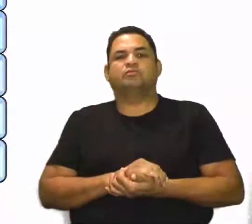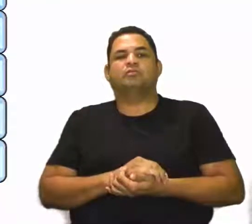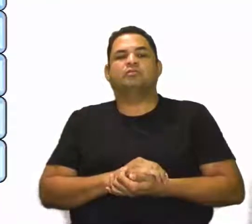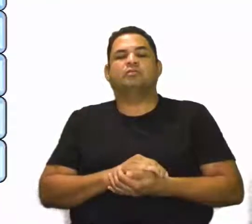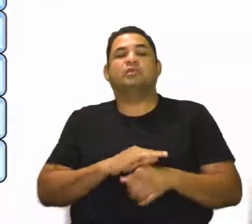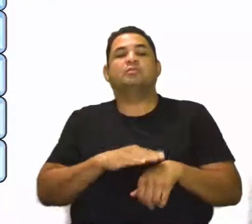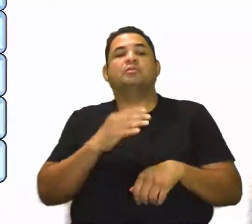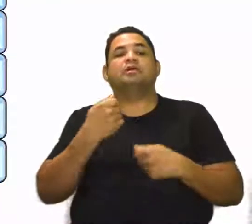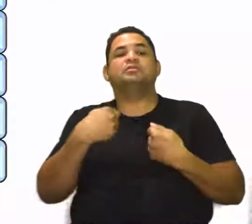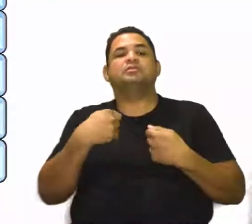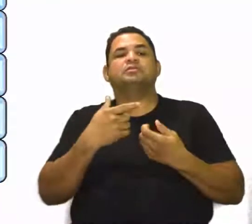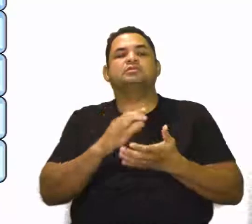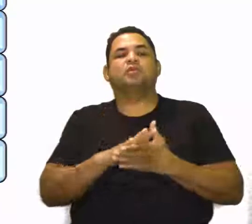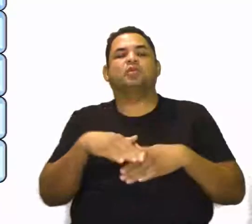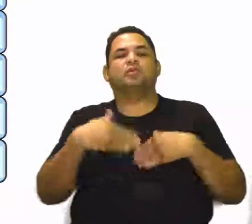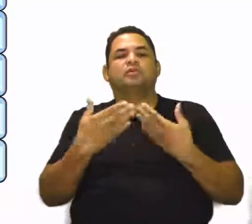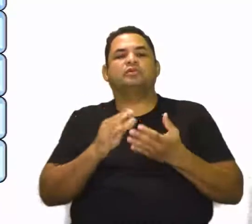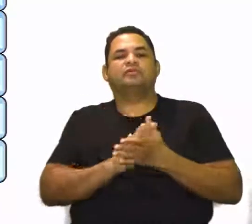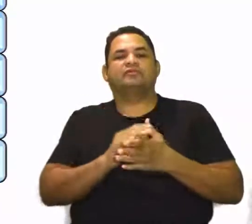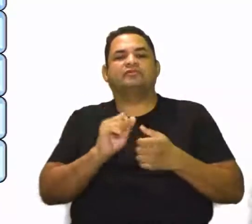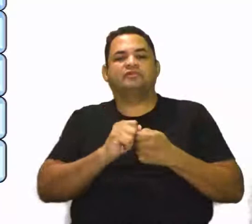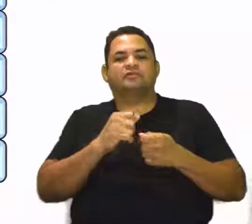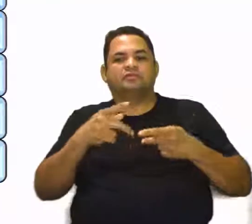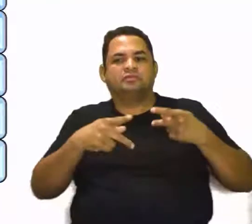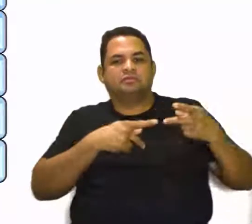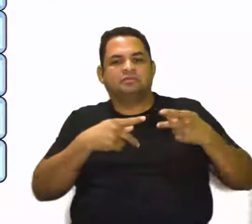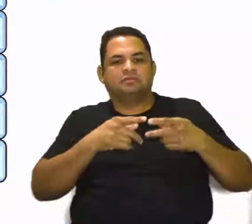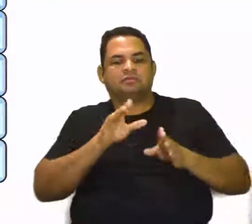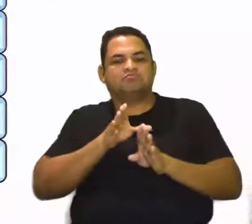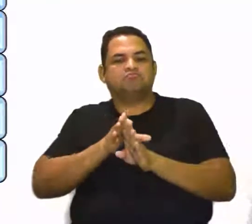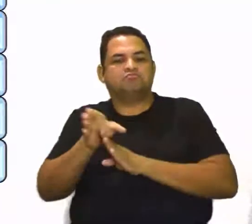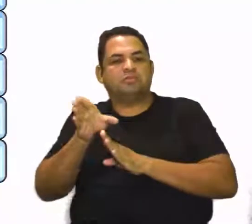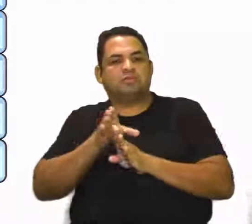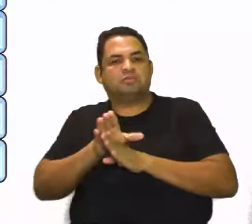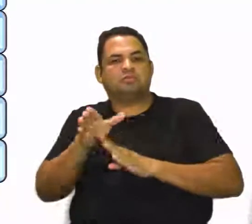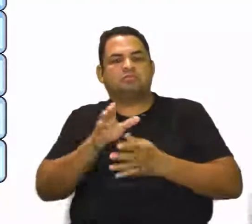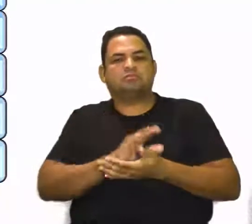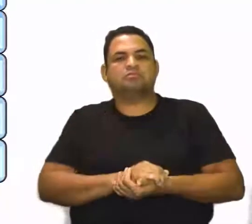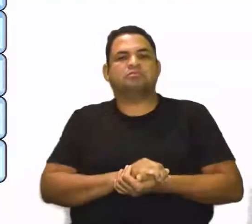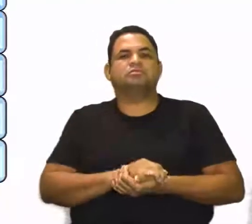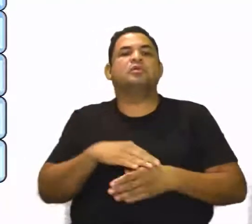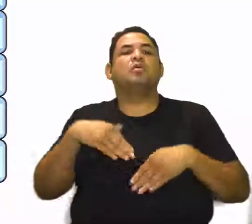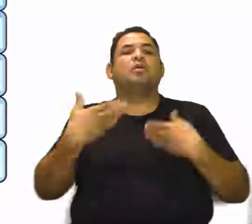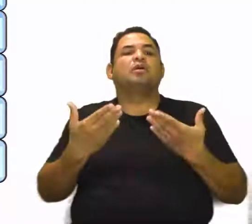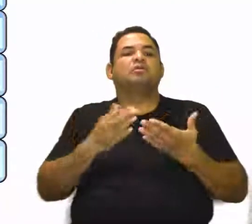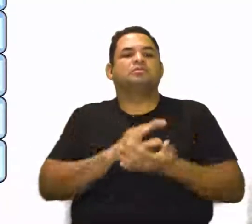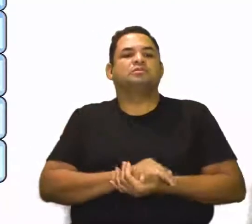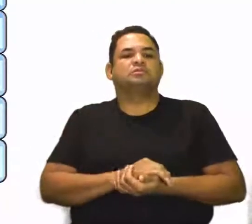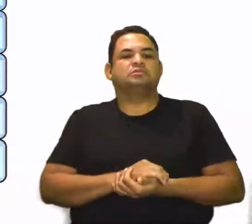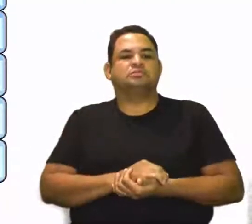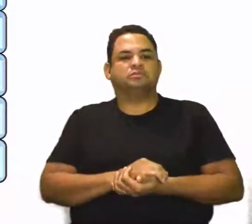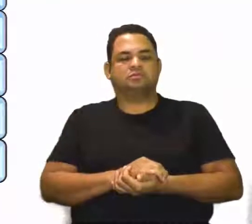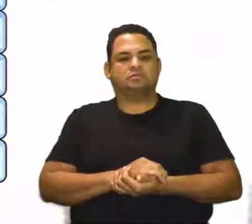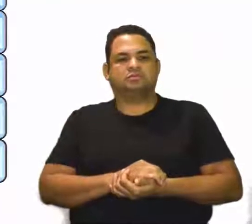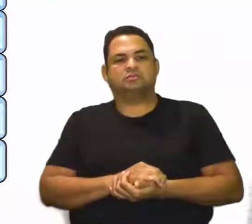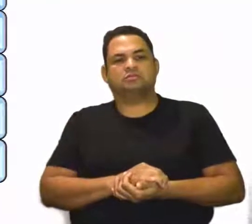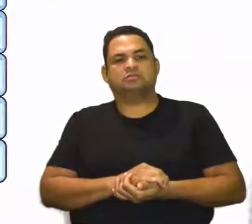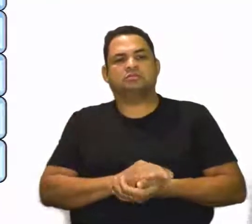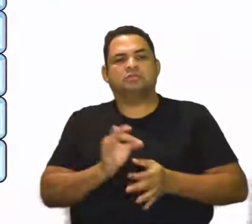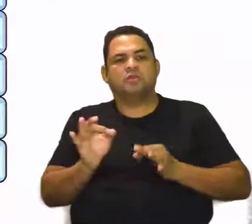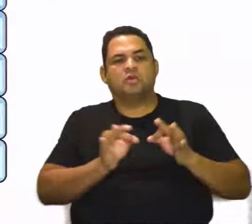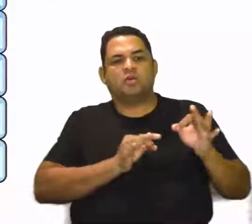considerar? Então, quando eu vou fazer esse programa, tem algumas recomendações. E quais seriam elas, professora Iris?